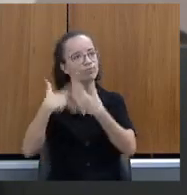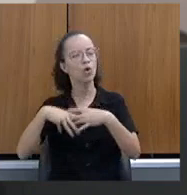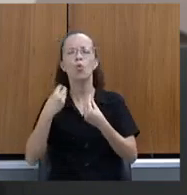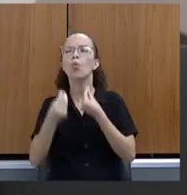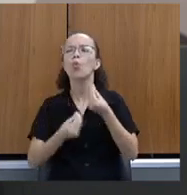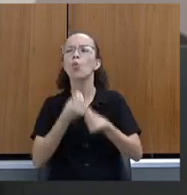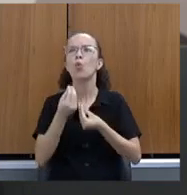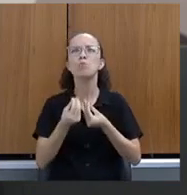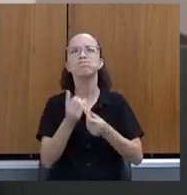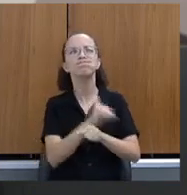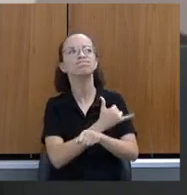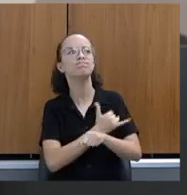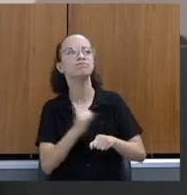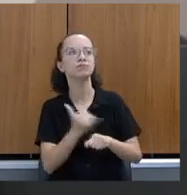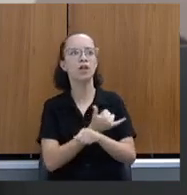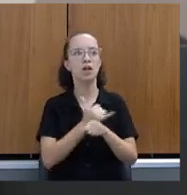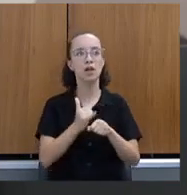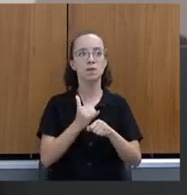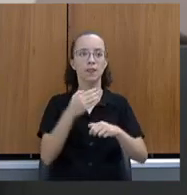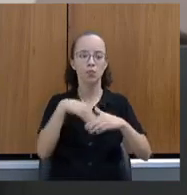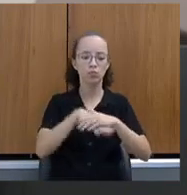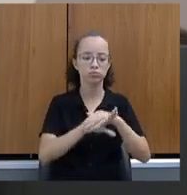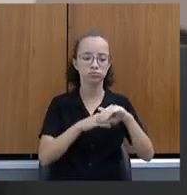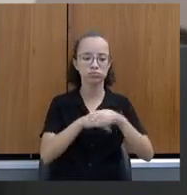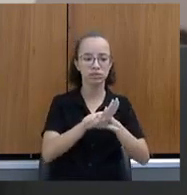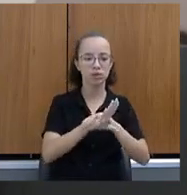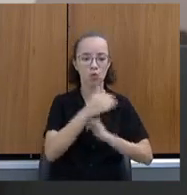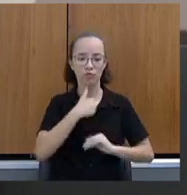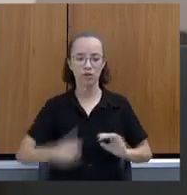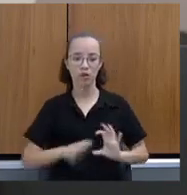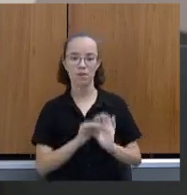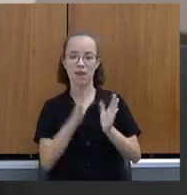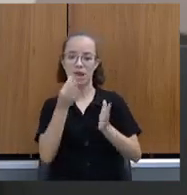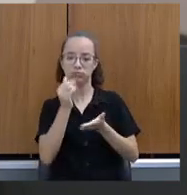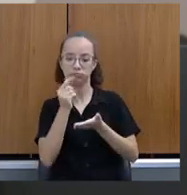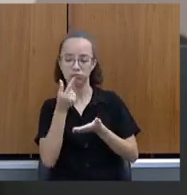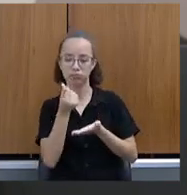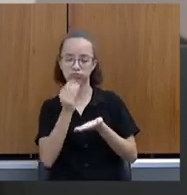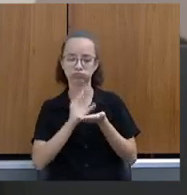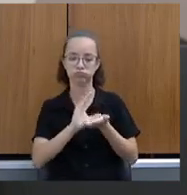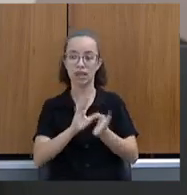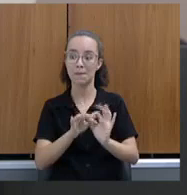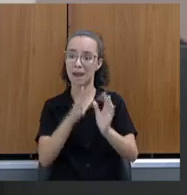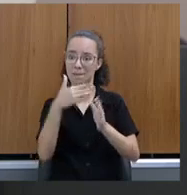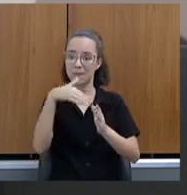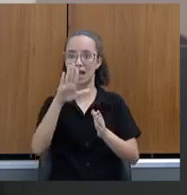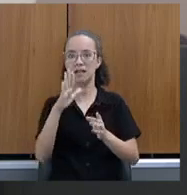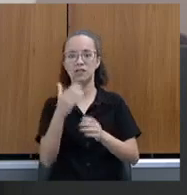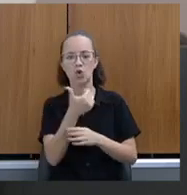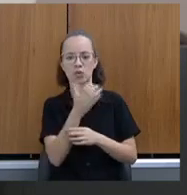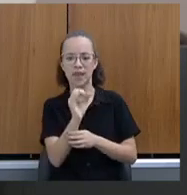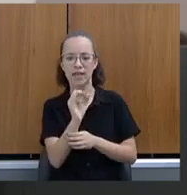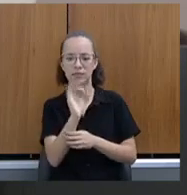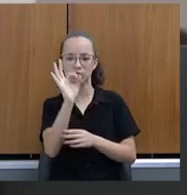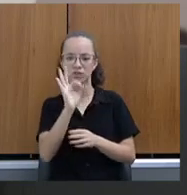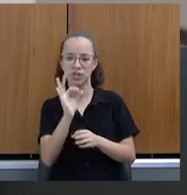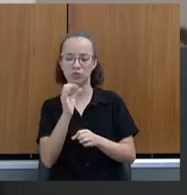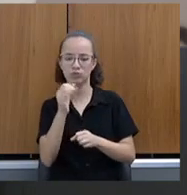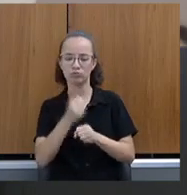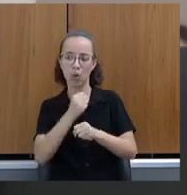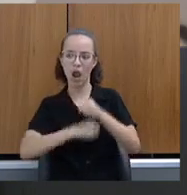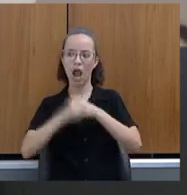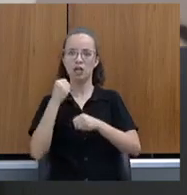soltar esse mecanismo do fundo para que o governo libere os recursos e não fique 10% do valor do ano anterior e também